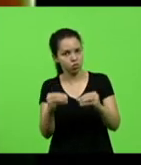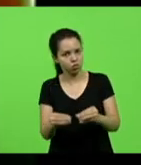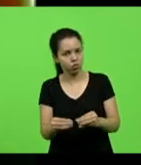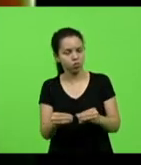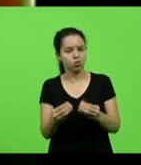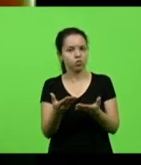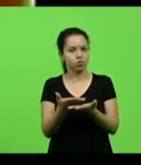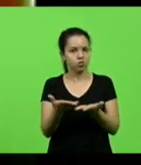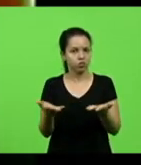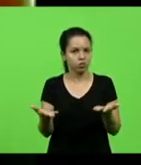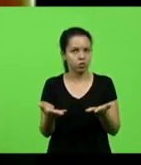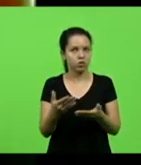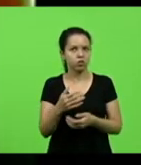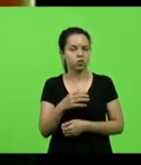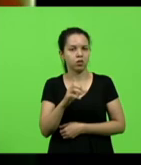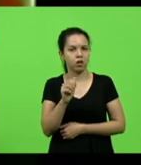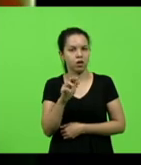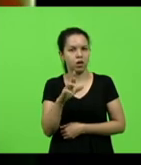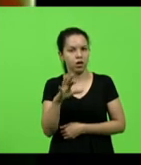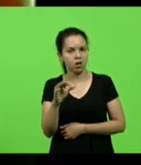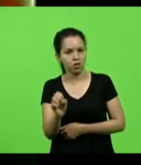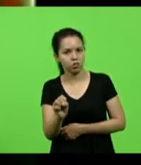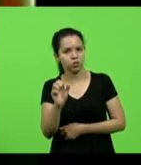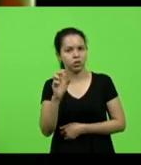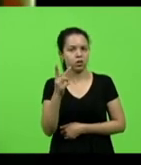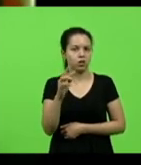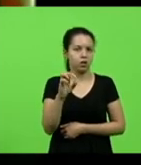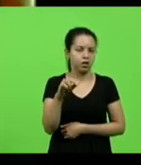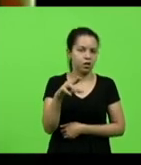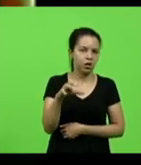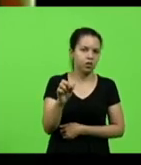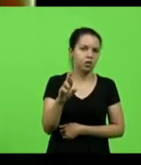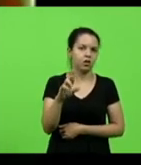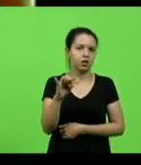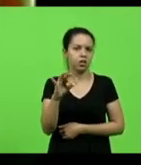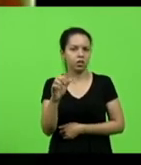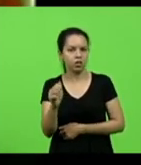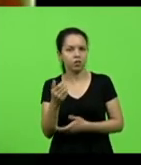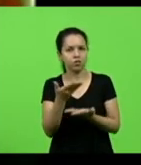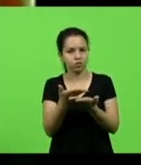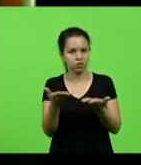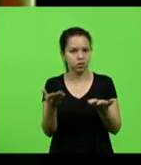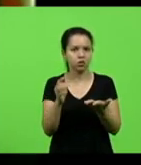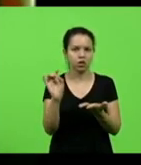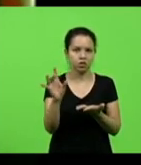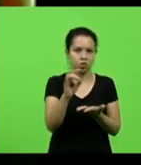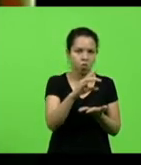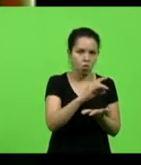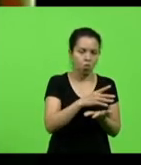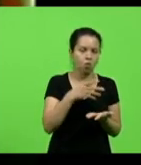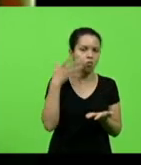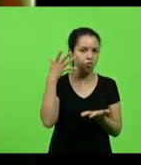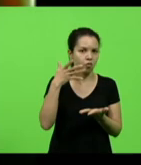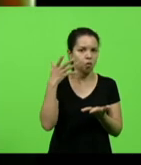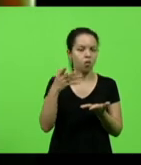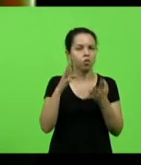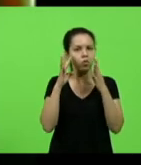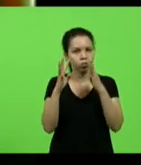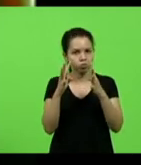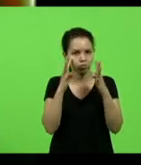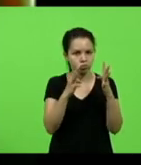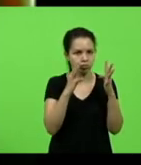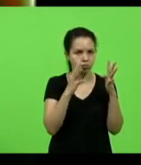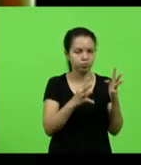o Carlos, o Heleno, a Sandra, a Rita, ouvi com muita atenção o posicionamento de cada um. Fazer